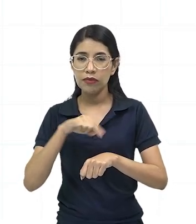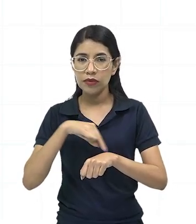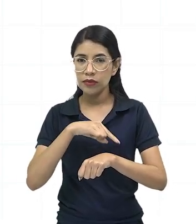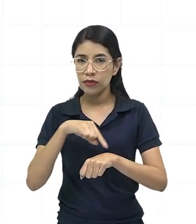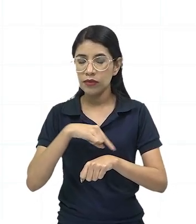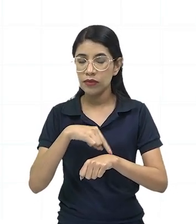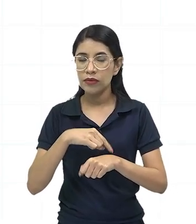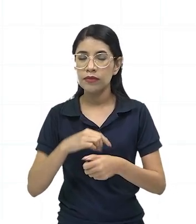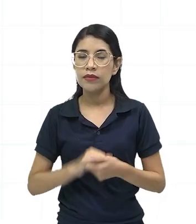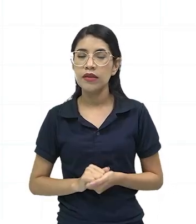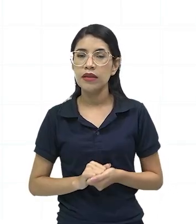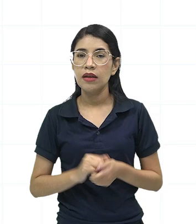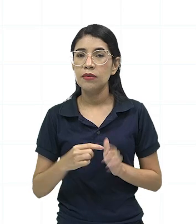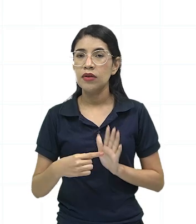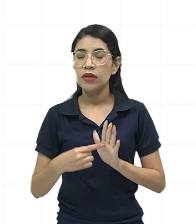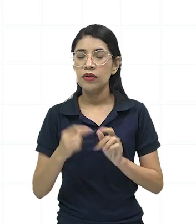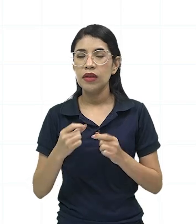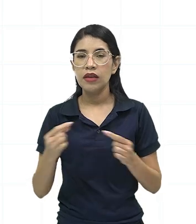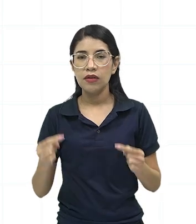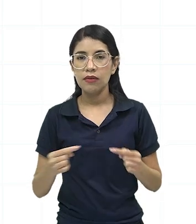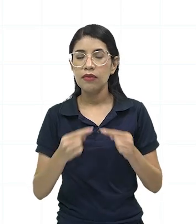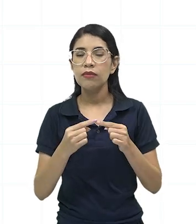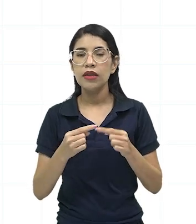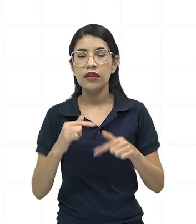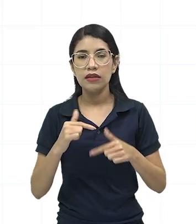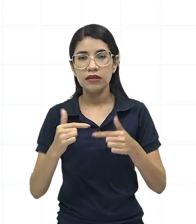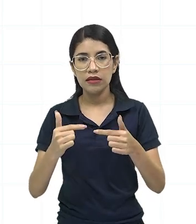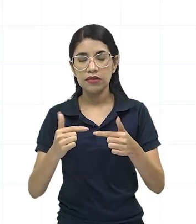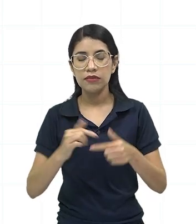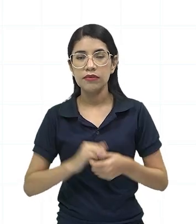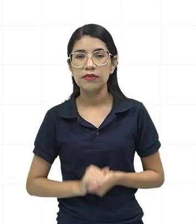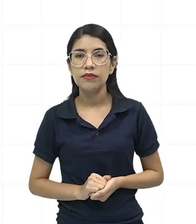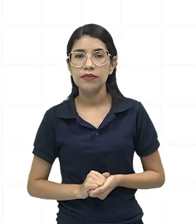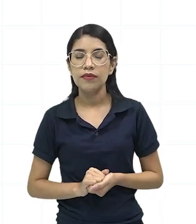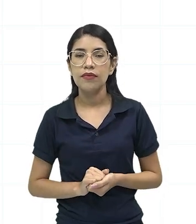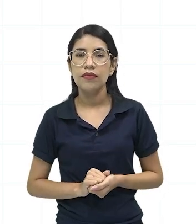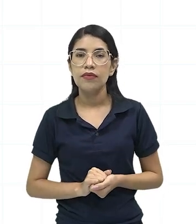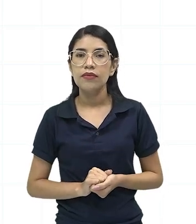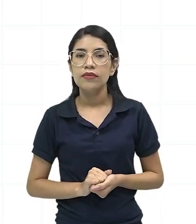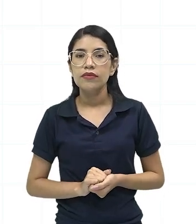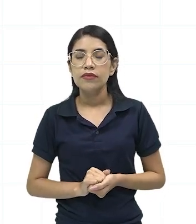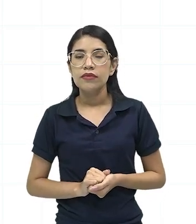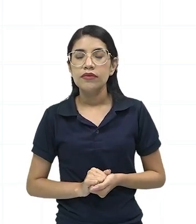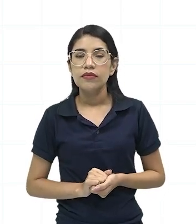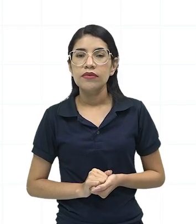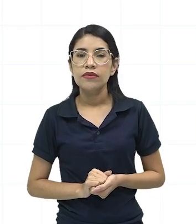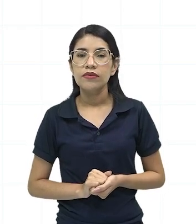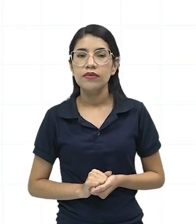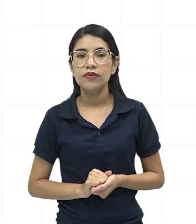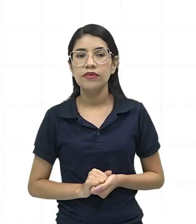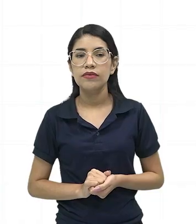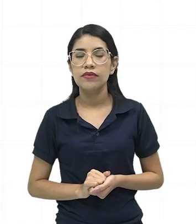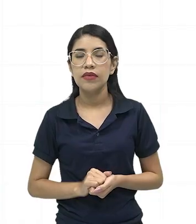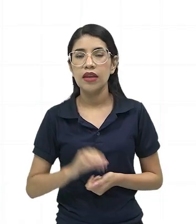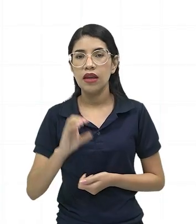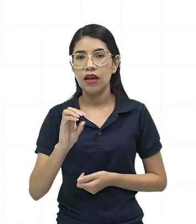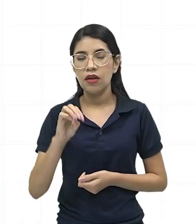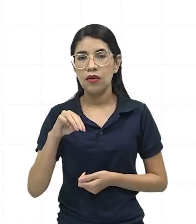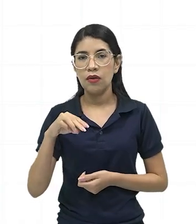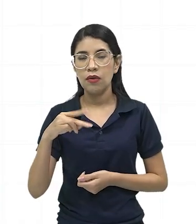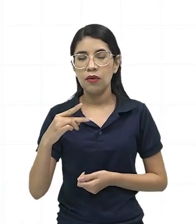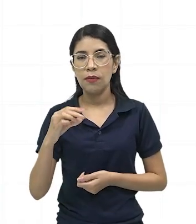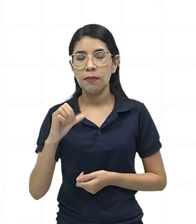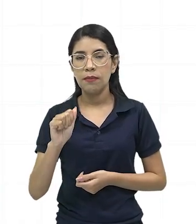uma proporção. Perfeito? Muito atentos para isso aí. Nossa próxima,